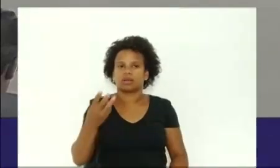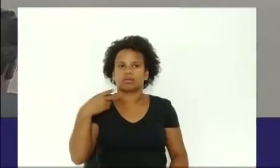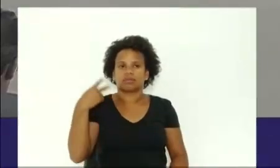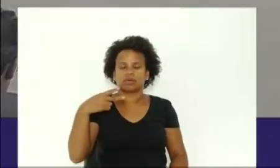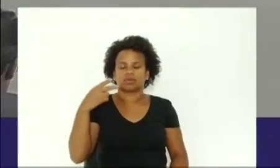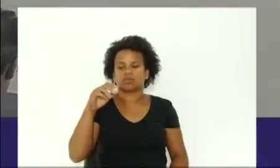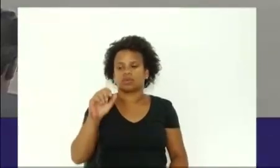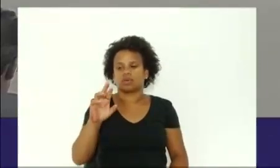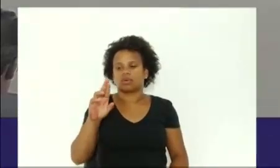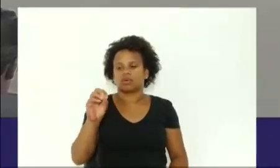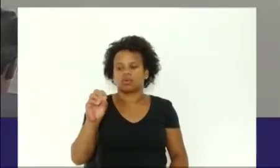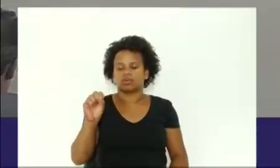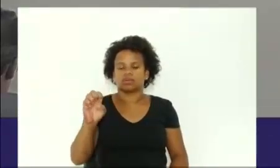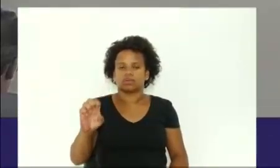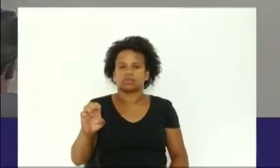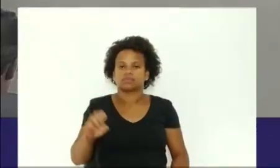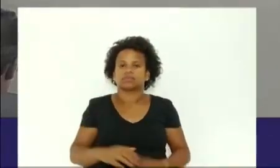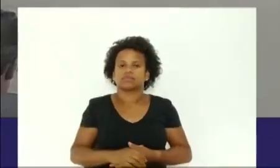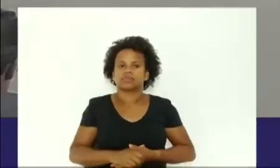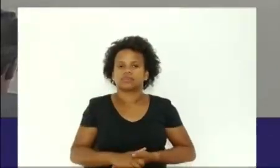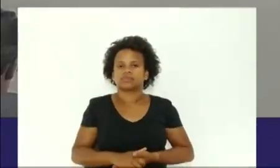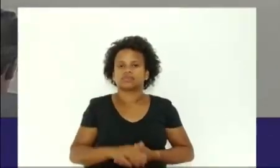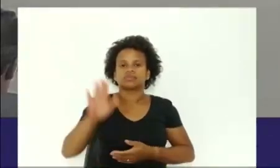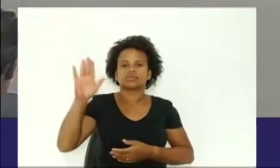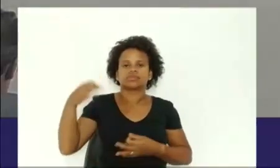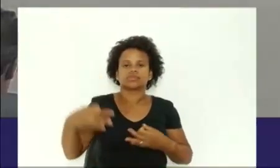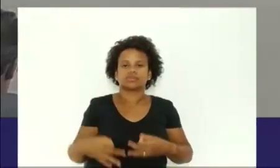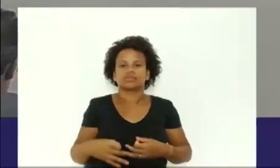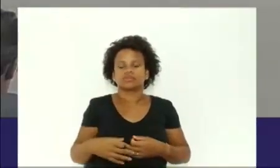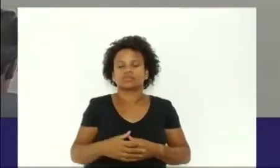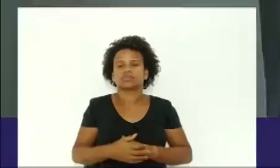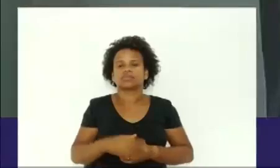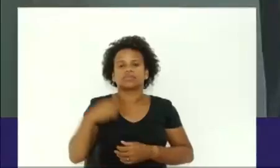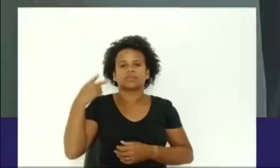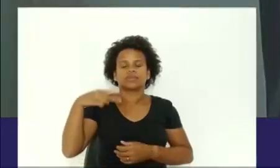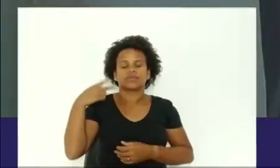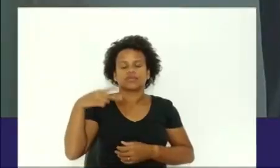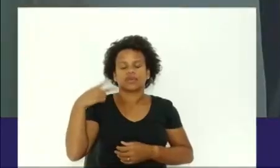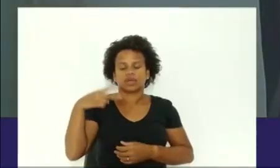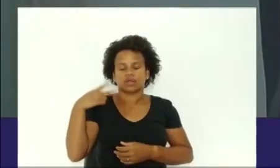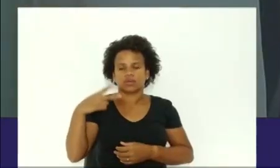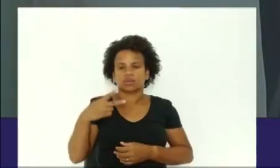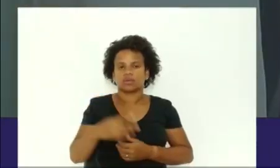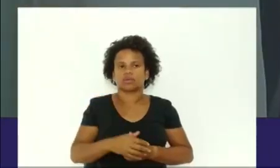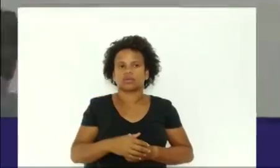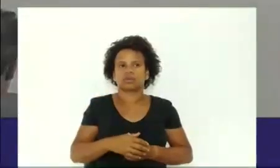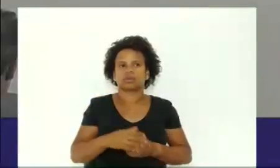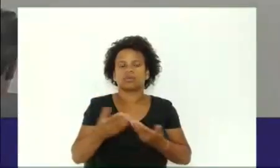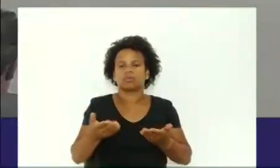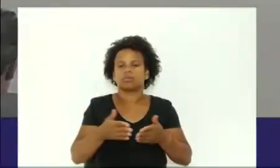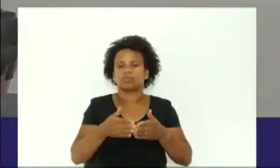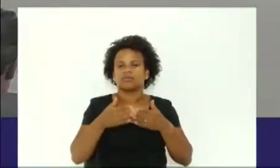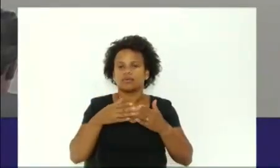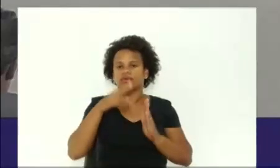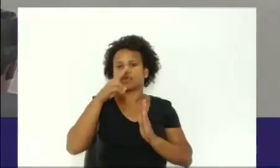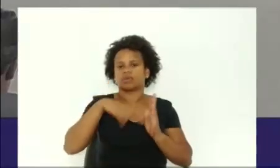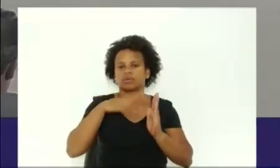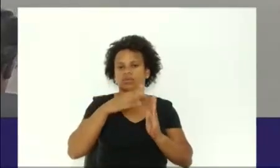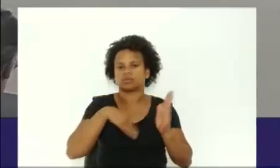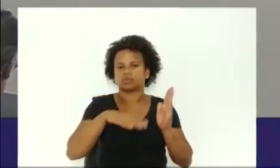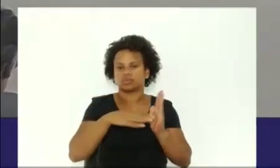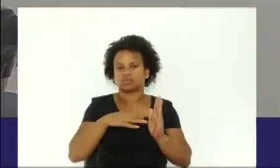de ordem, senhor presidente. Tem a palavra, pela ordem, a vereadora Rosiel. Eu solicito Rosiel a leitura na íntegra. Regimental será